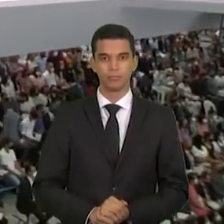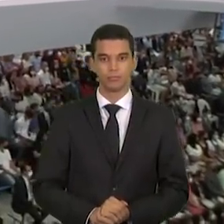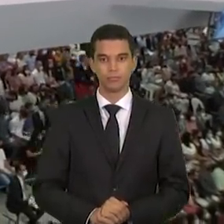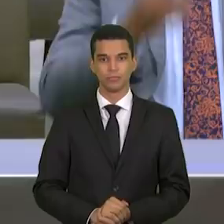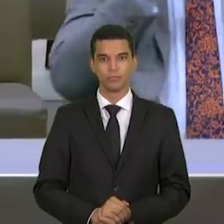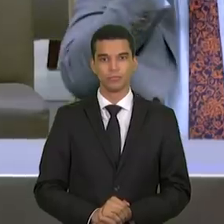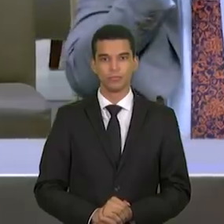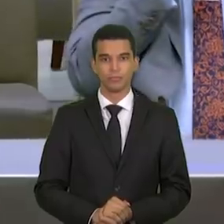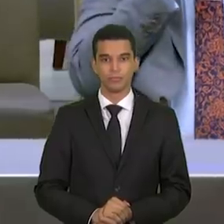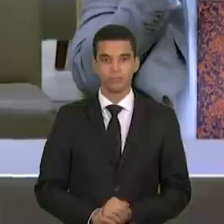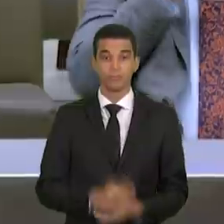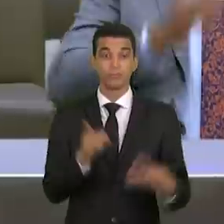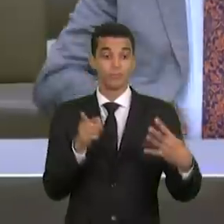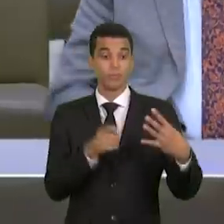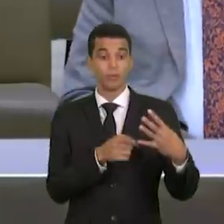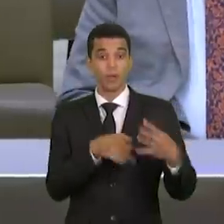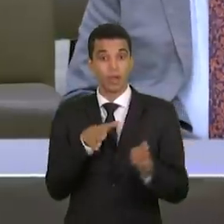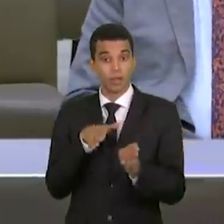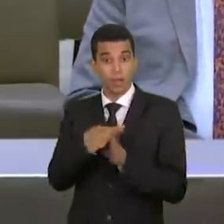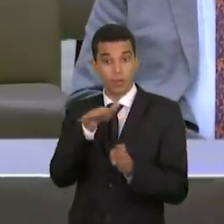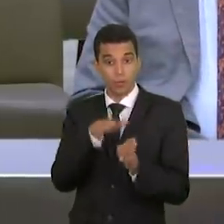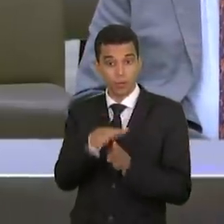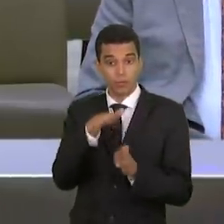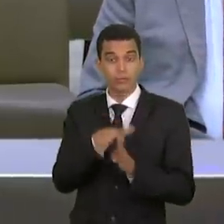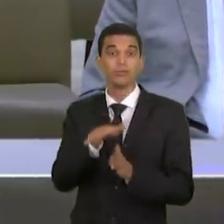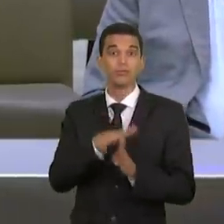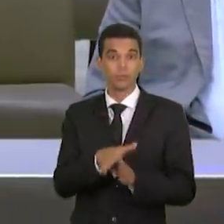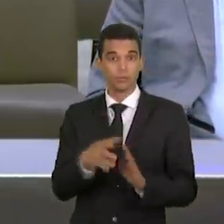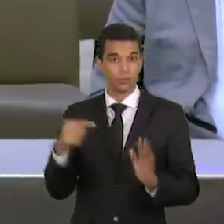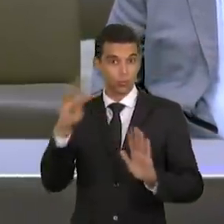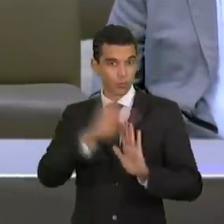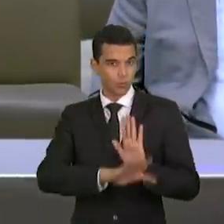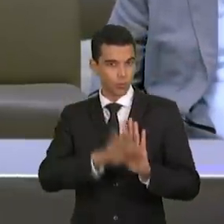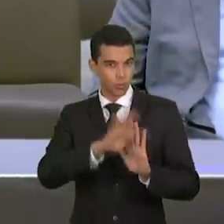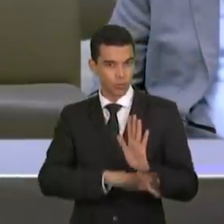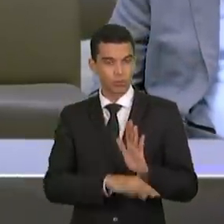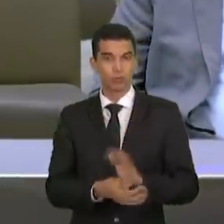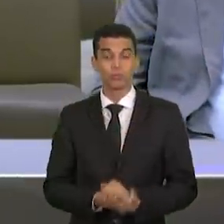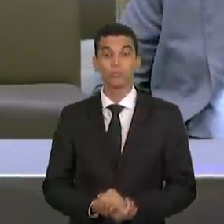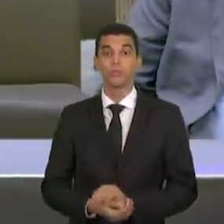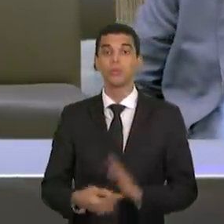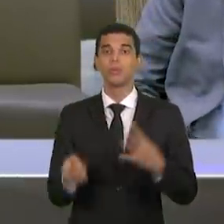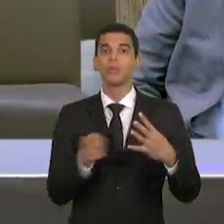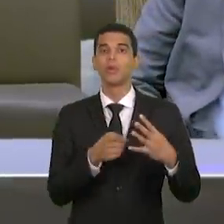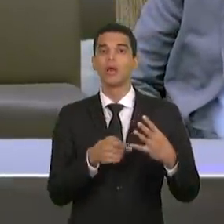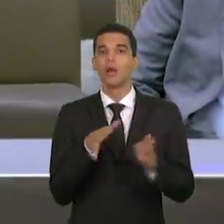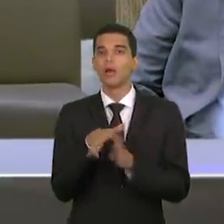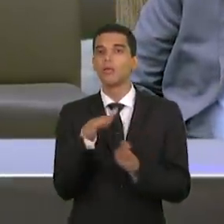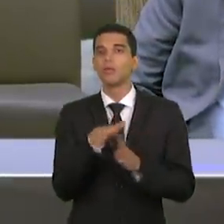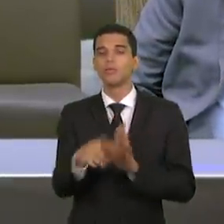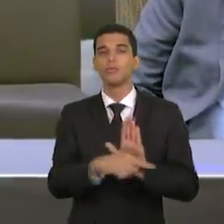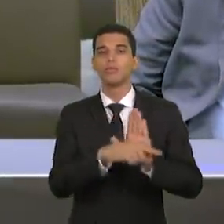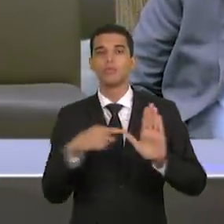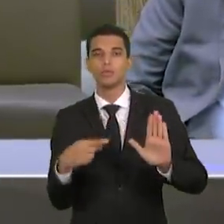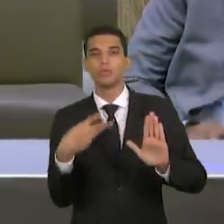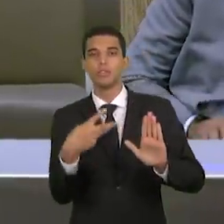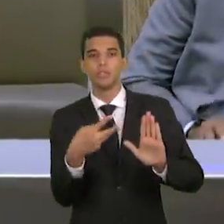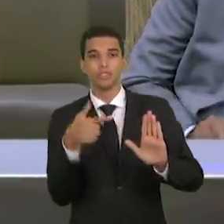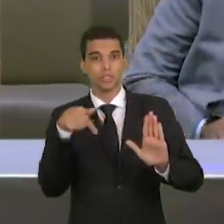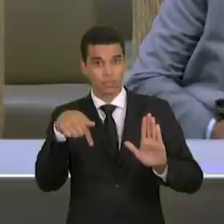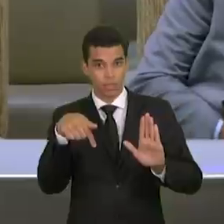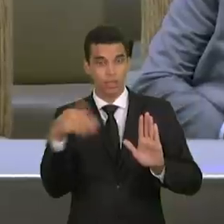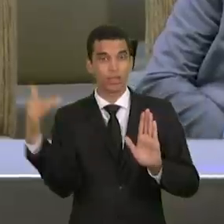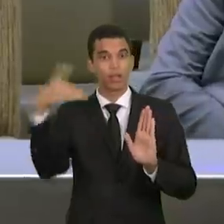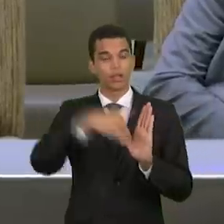Temos uma quarta advertência neste texto. E esta quarta advertência está do versículo 37